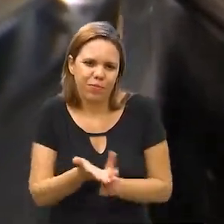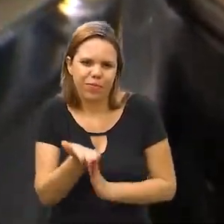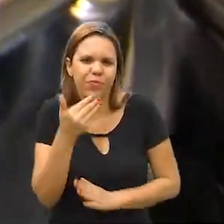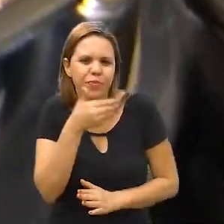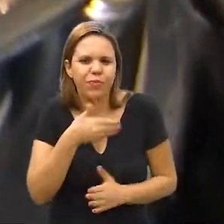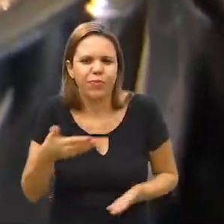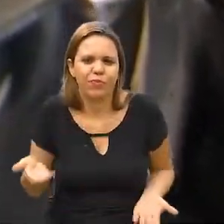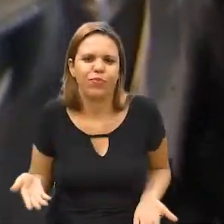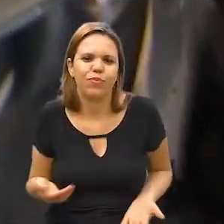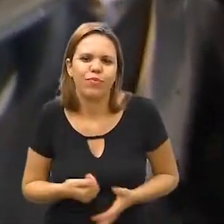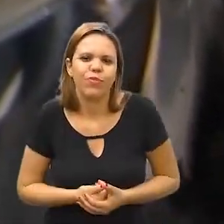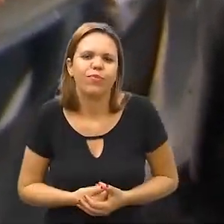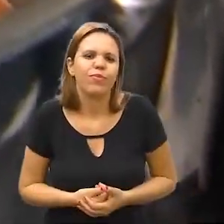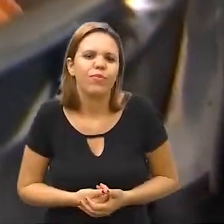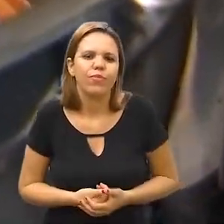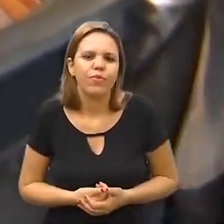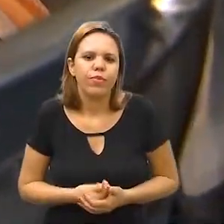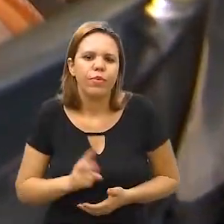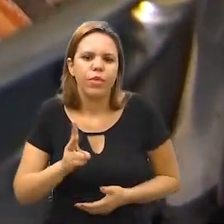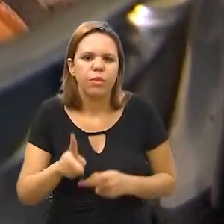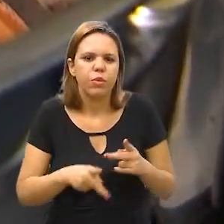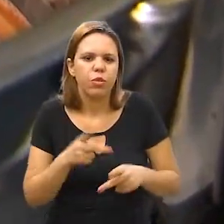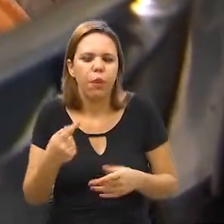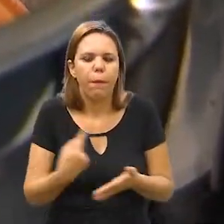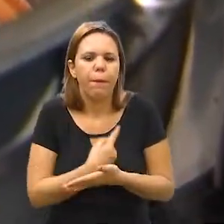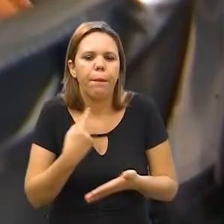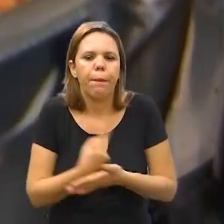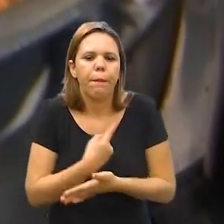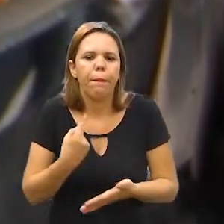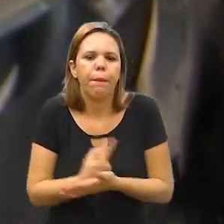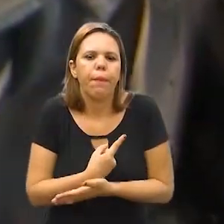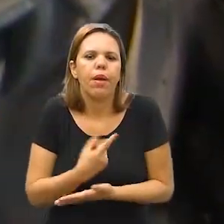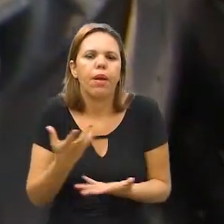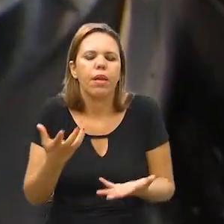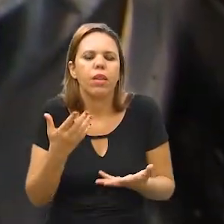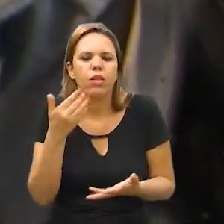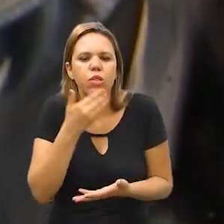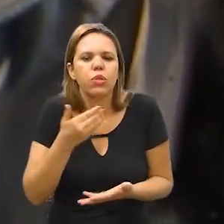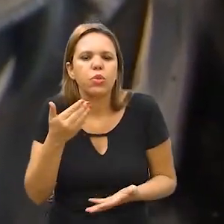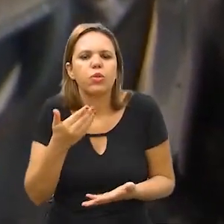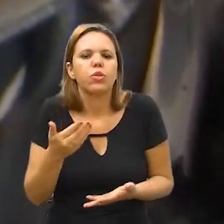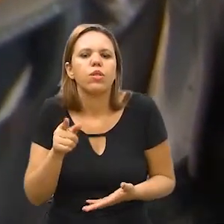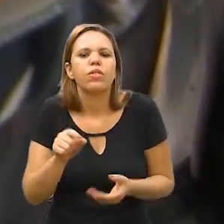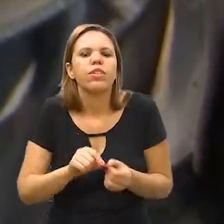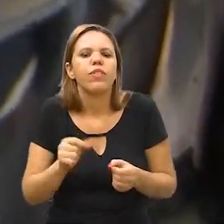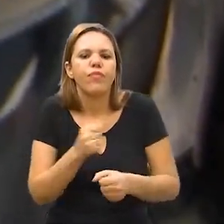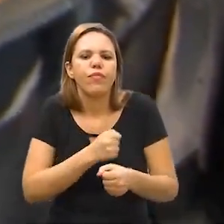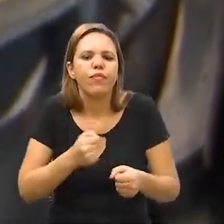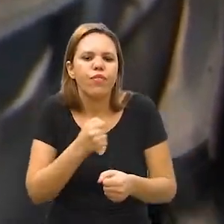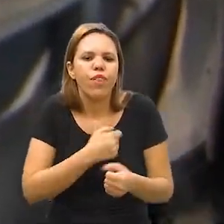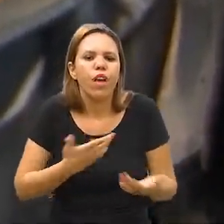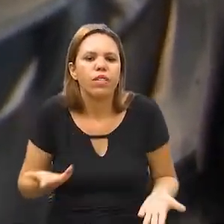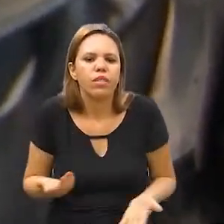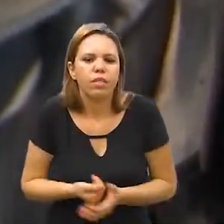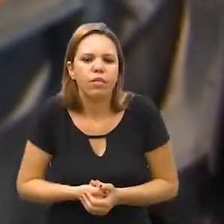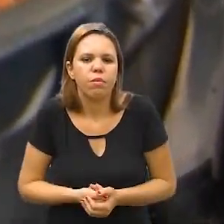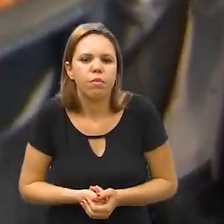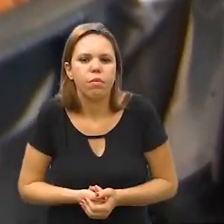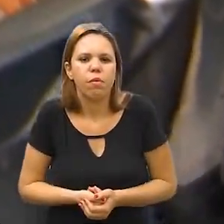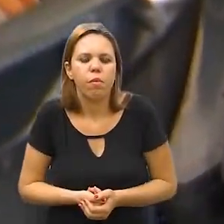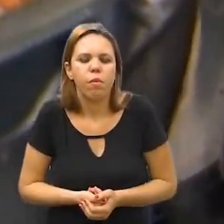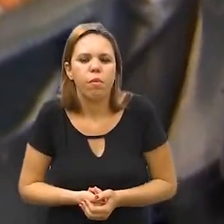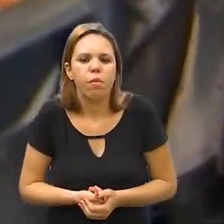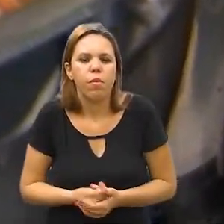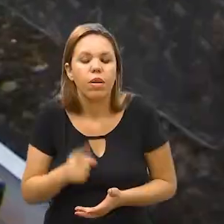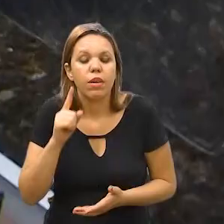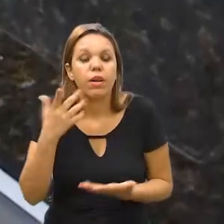né? Então, o pessoal sempre me perguntava, Naila, eu queria uma sobremesa, você não faz um doce? Aí eu falei assim, meu